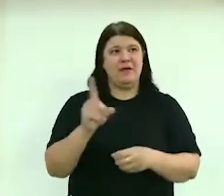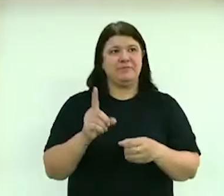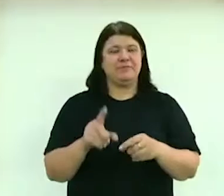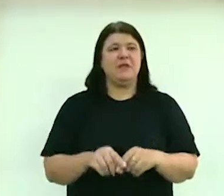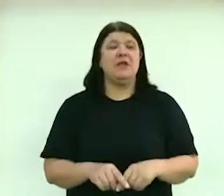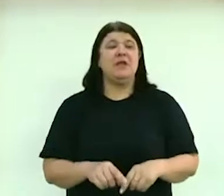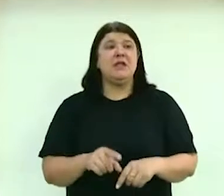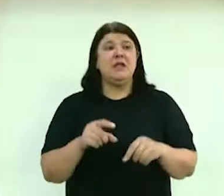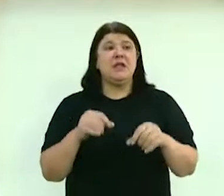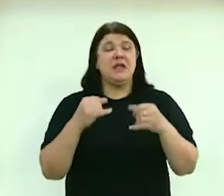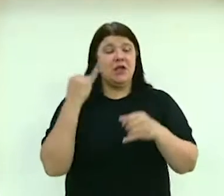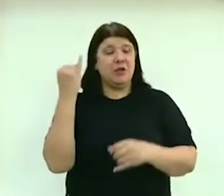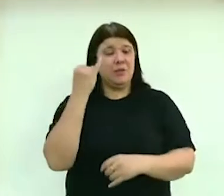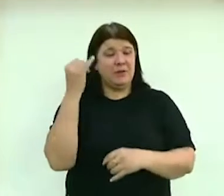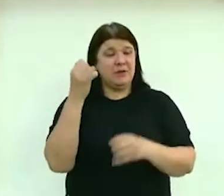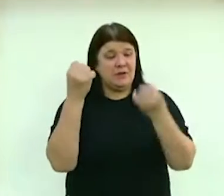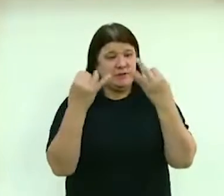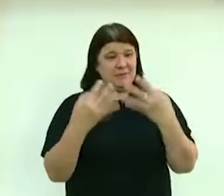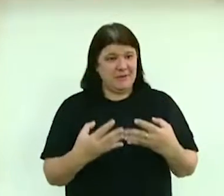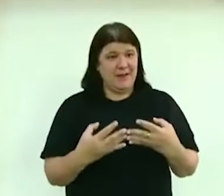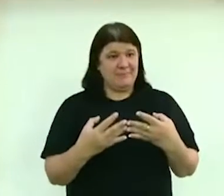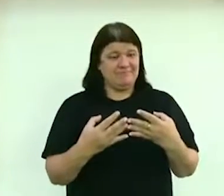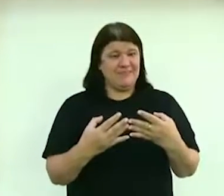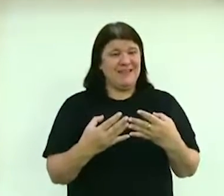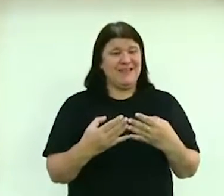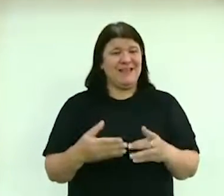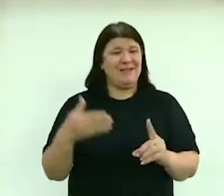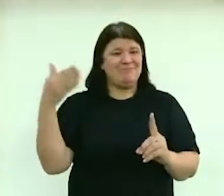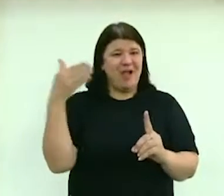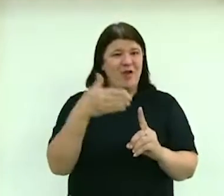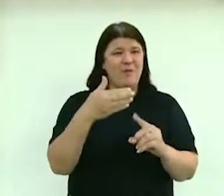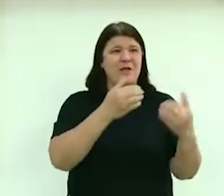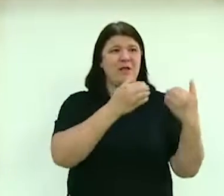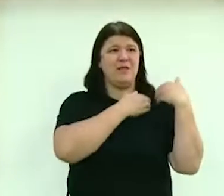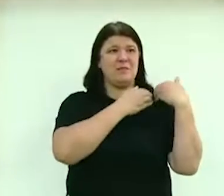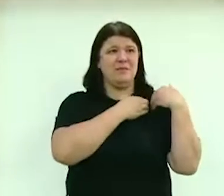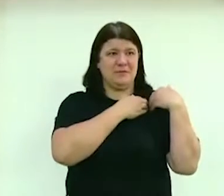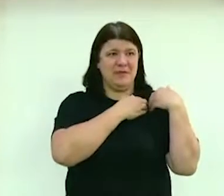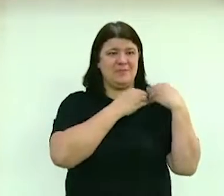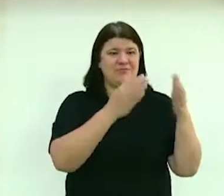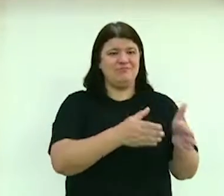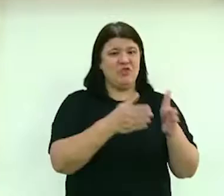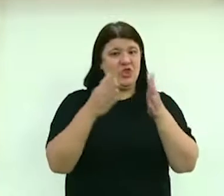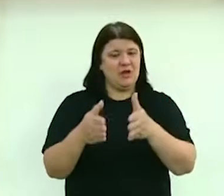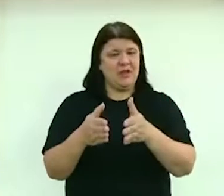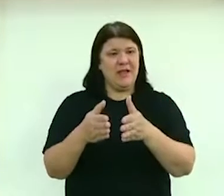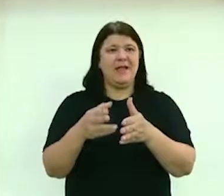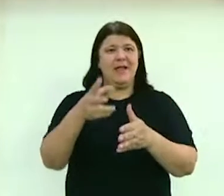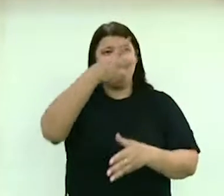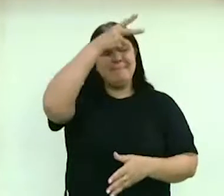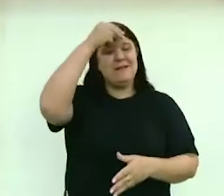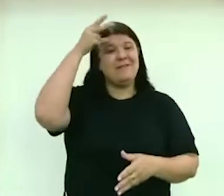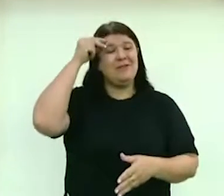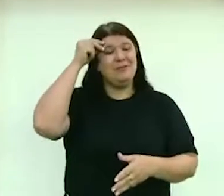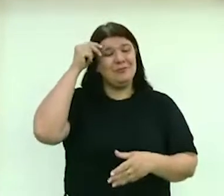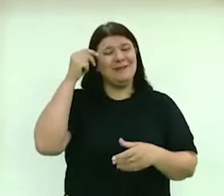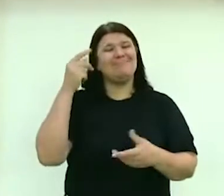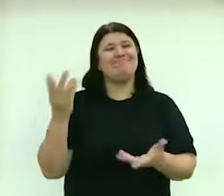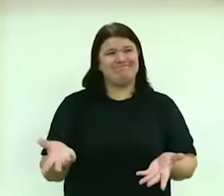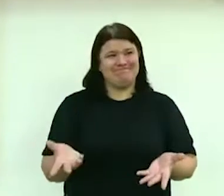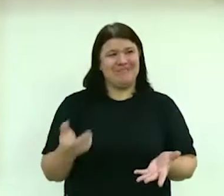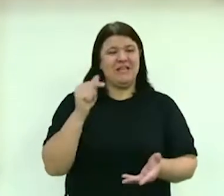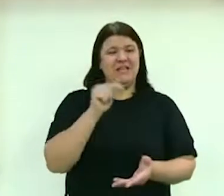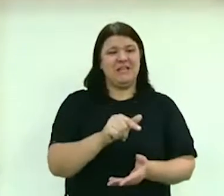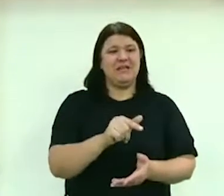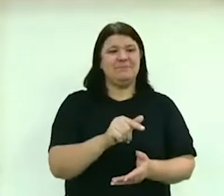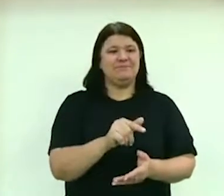como resposta que a culpa barra responsabilidade da remoção do poste é da Prefeitura de Praia Grande, que teria feito a